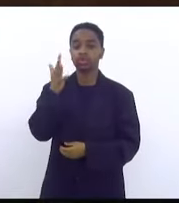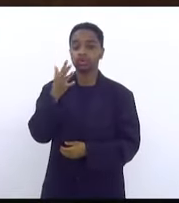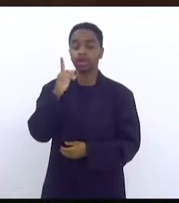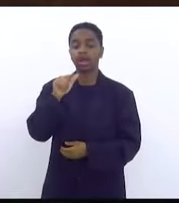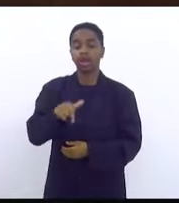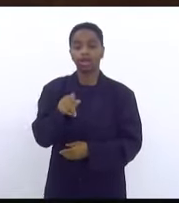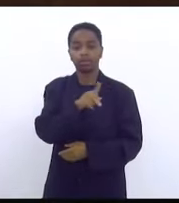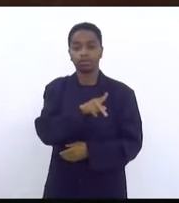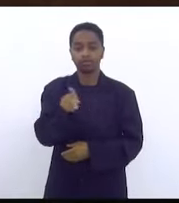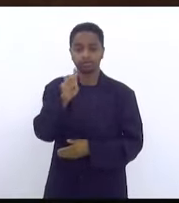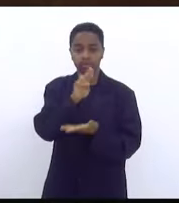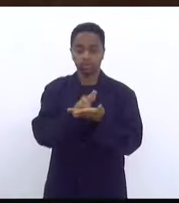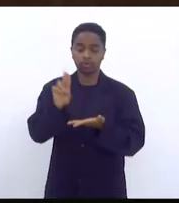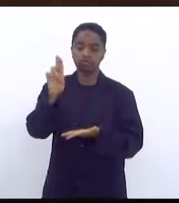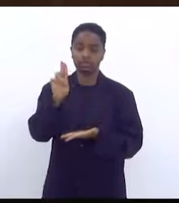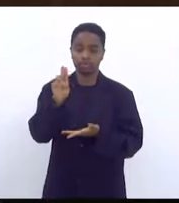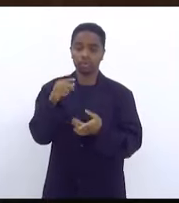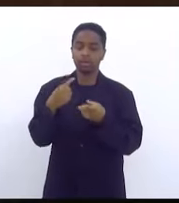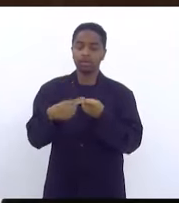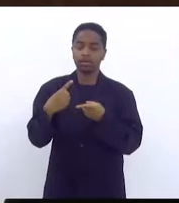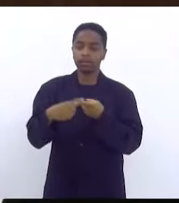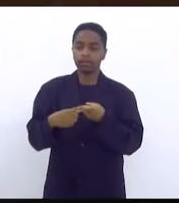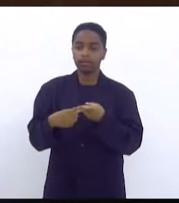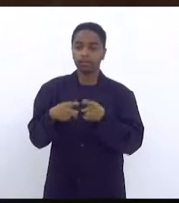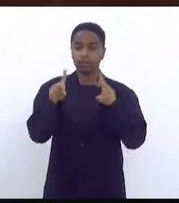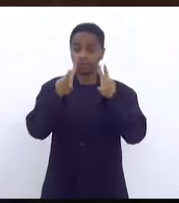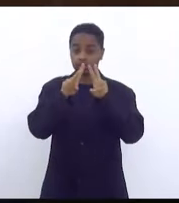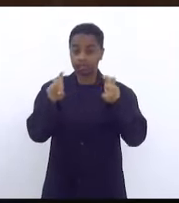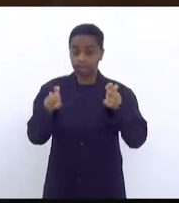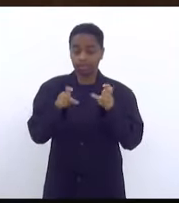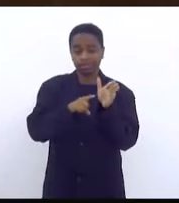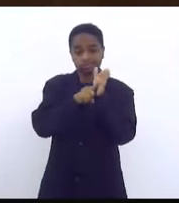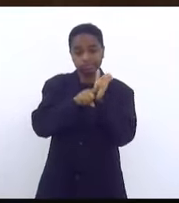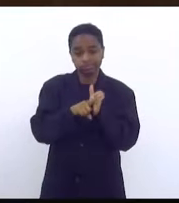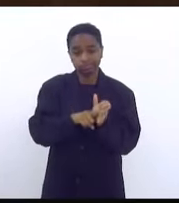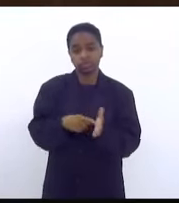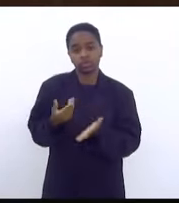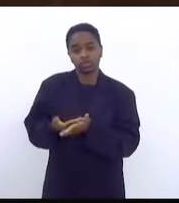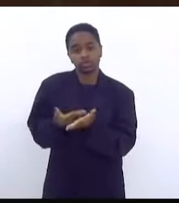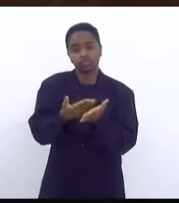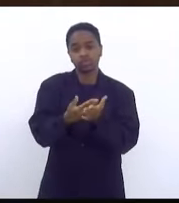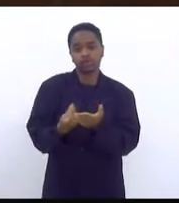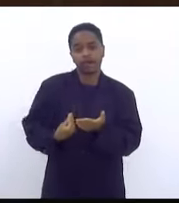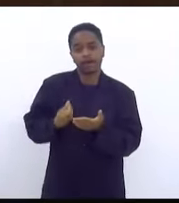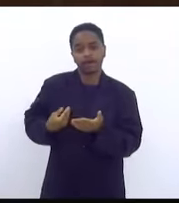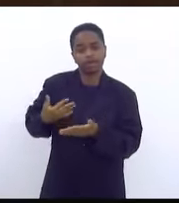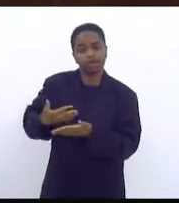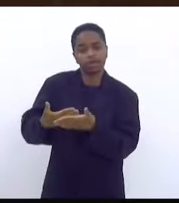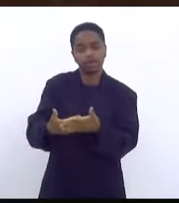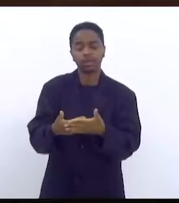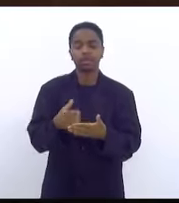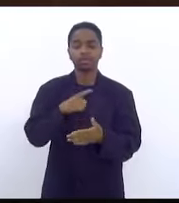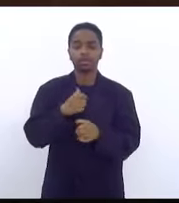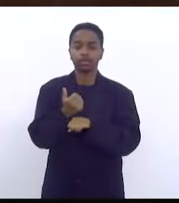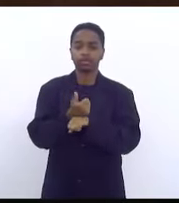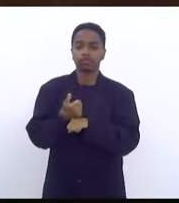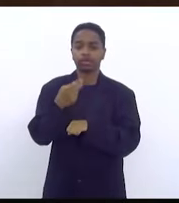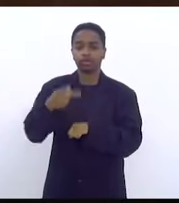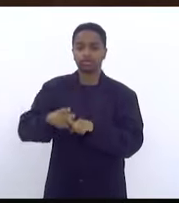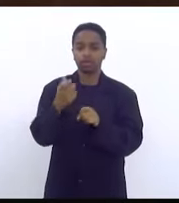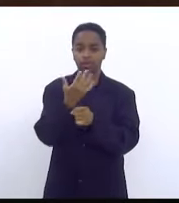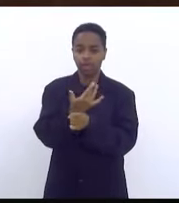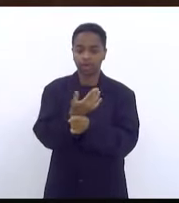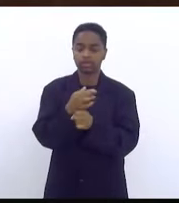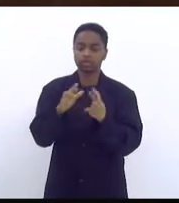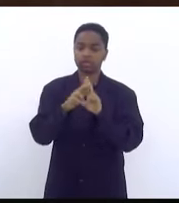os professores universitários que fazem desse tema a pesquisa de suas vidas. Então, recebemos aqui profissionais da UERJ,